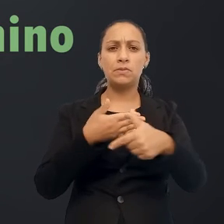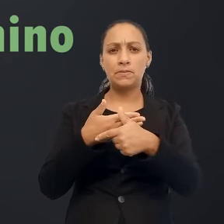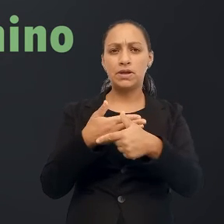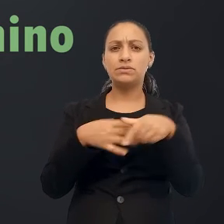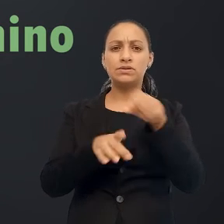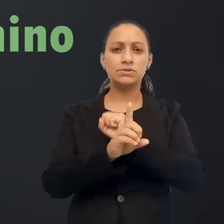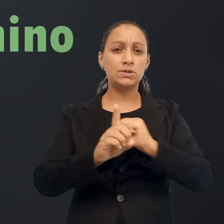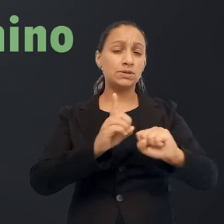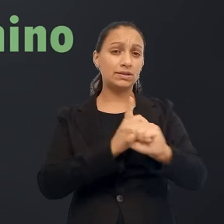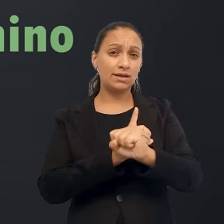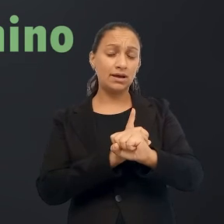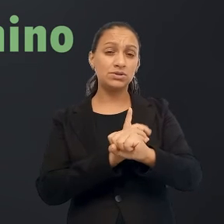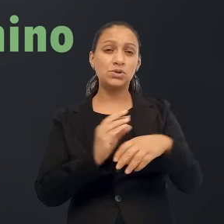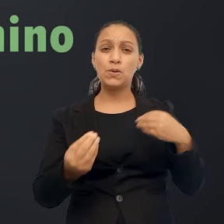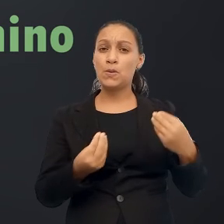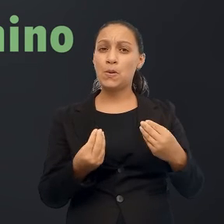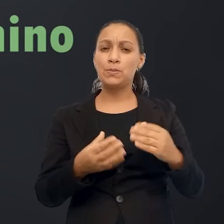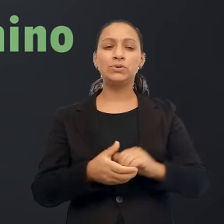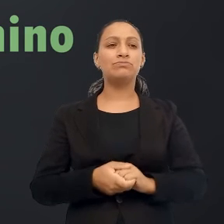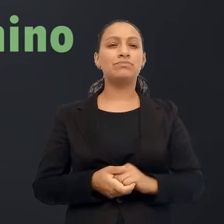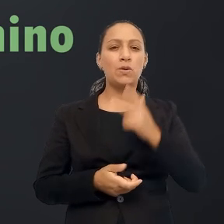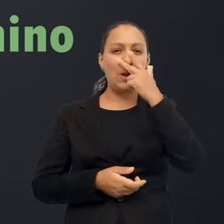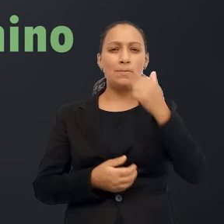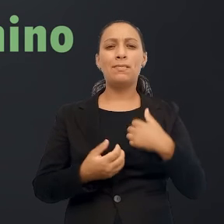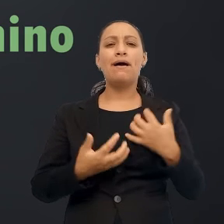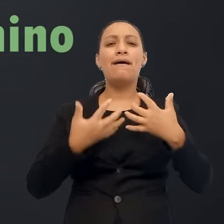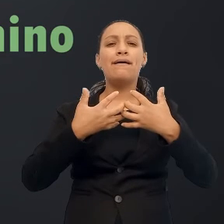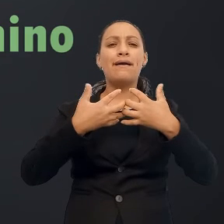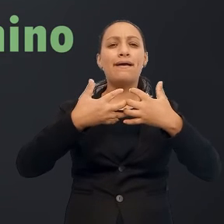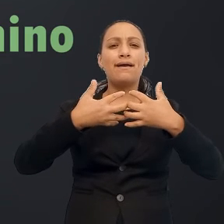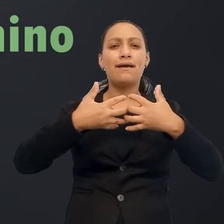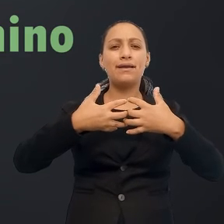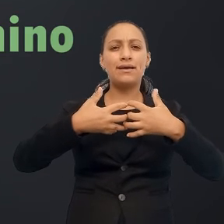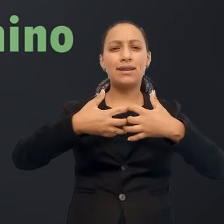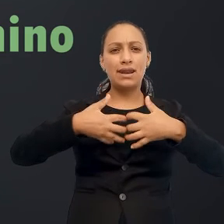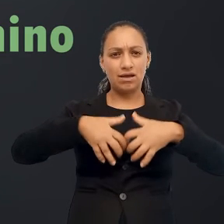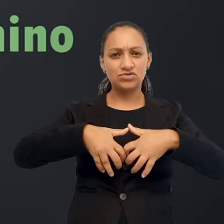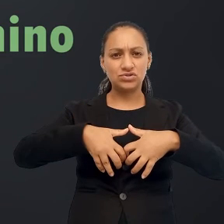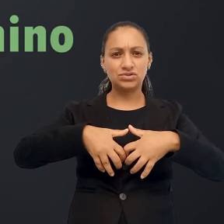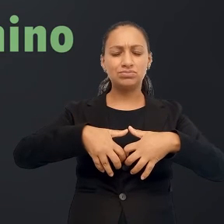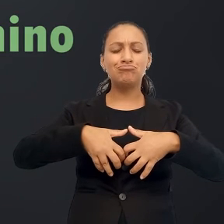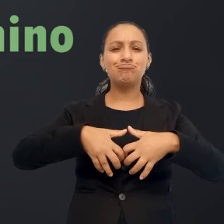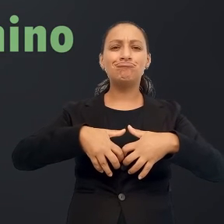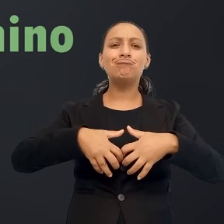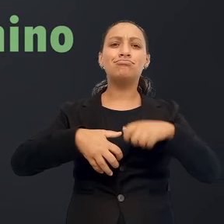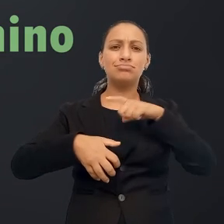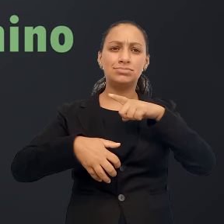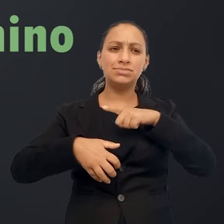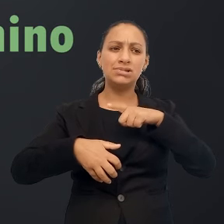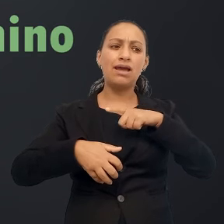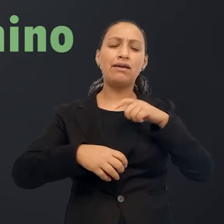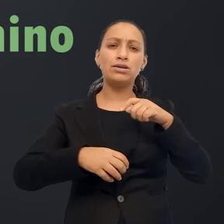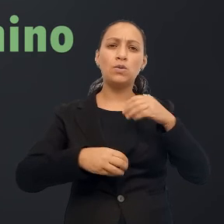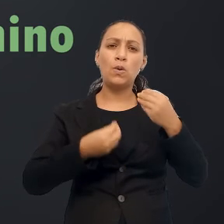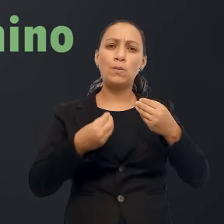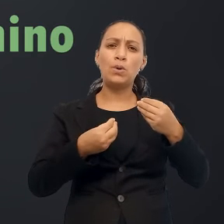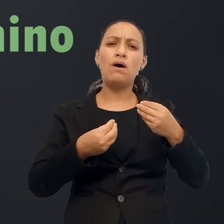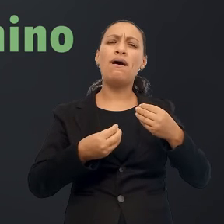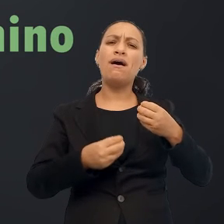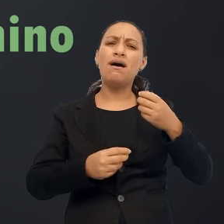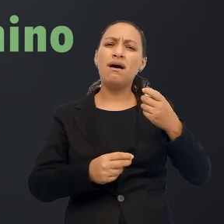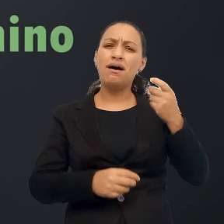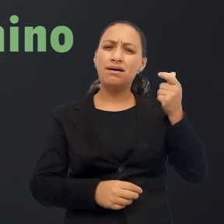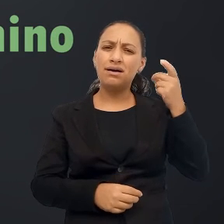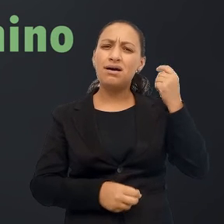sociedade como uma engrenagem, certo? Então, a gente tem uma engrenagem que funciona aí, sei lá, há muitos